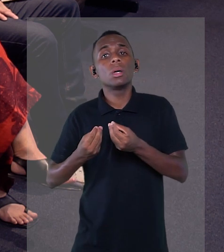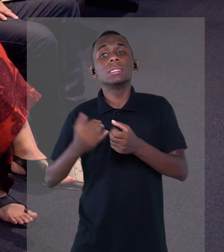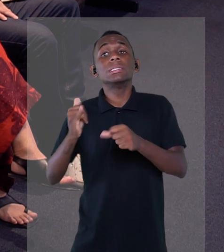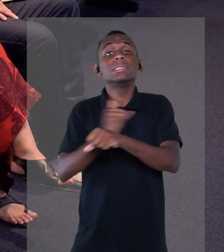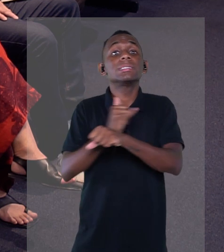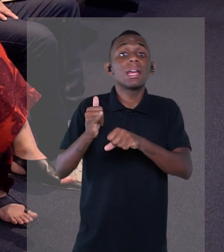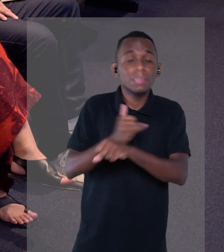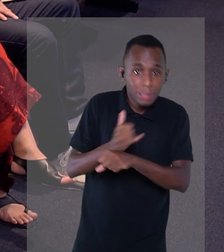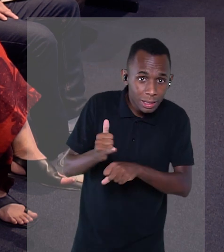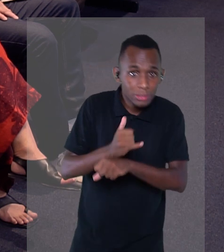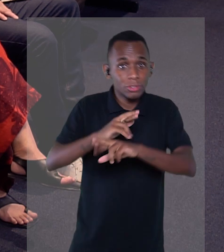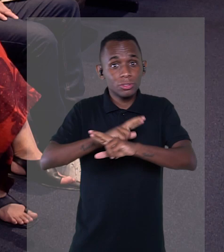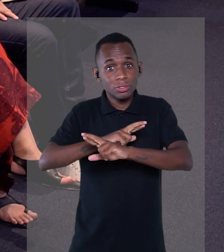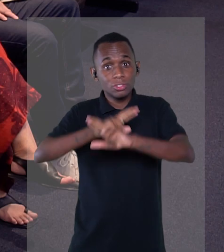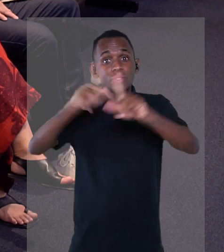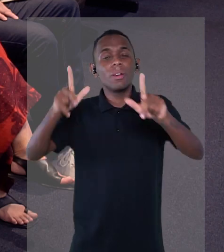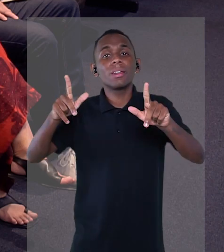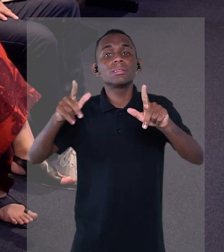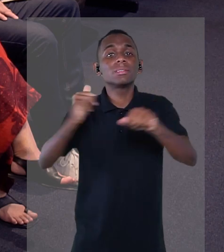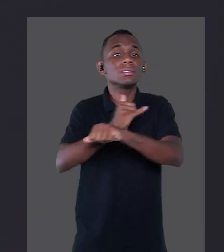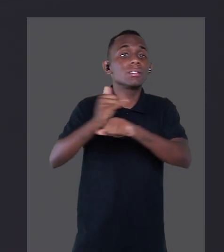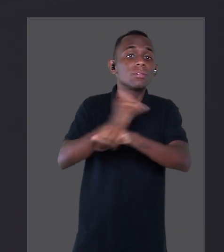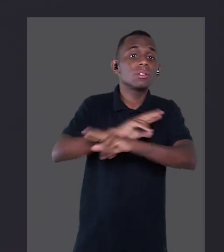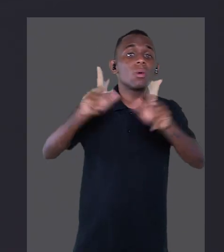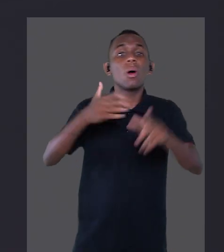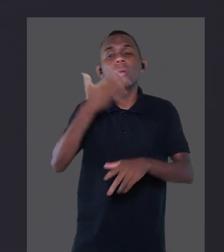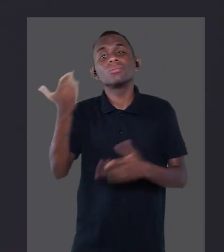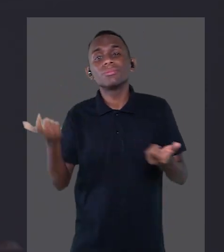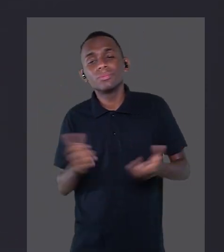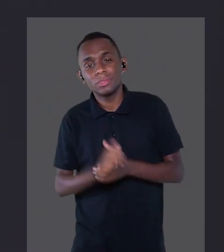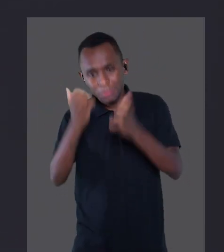são a diferença entre esses mistérios?